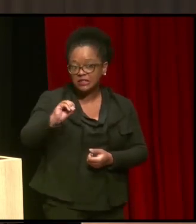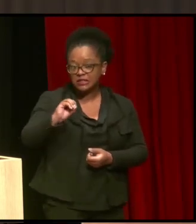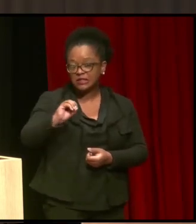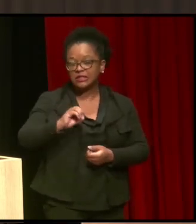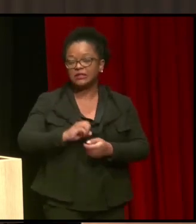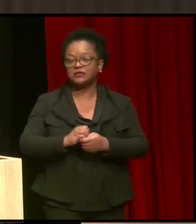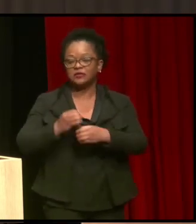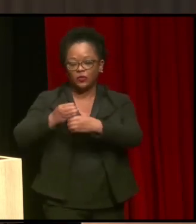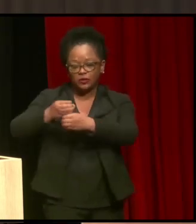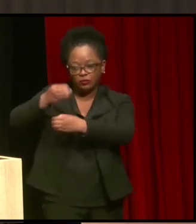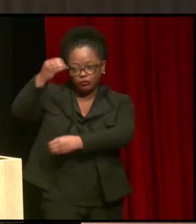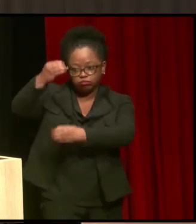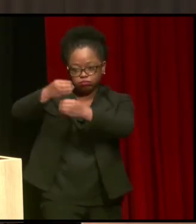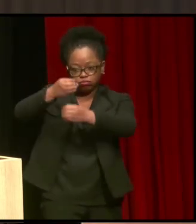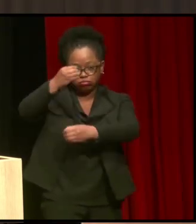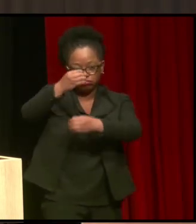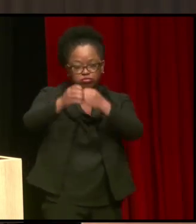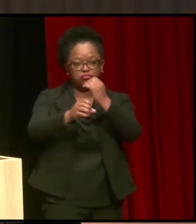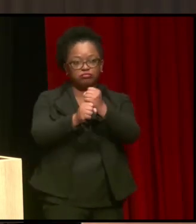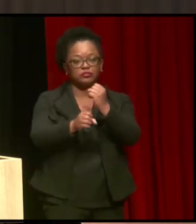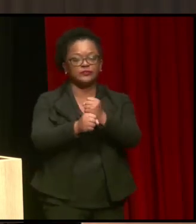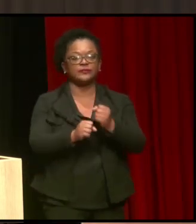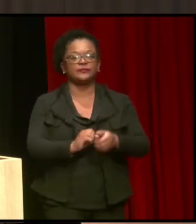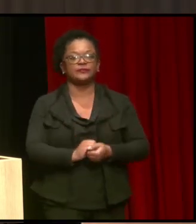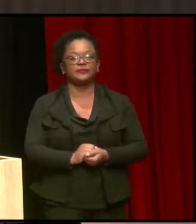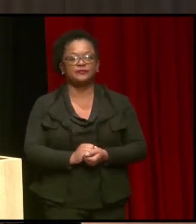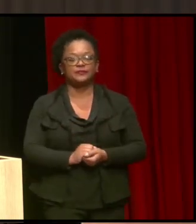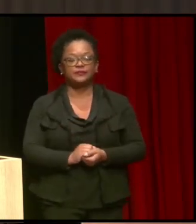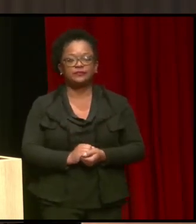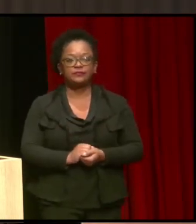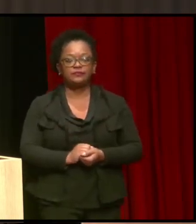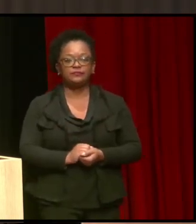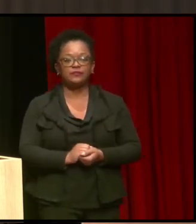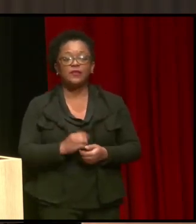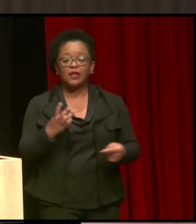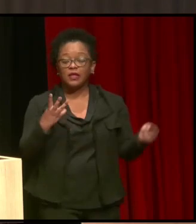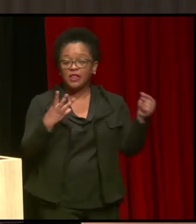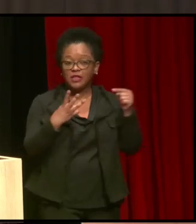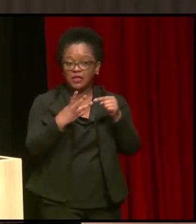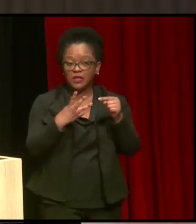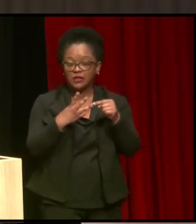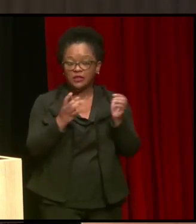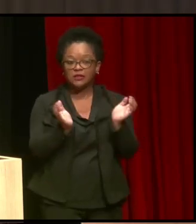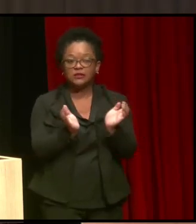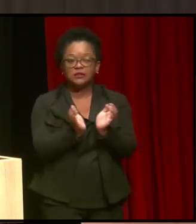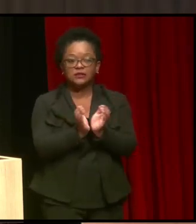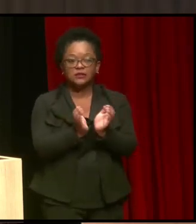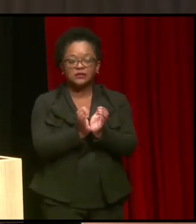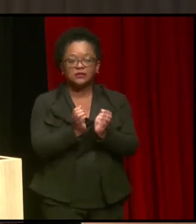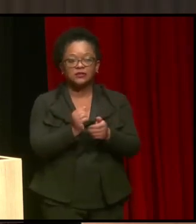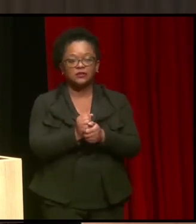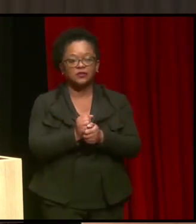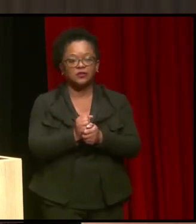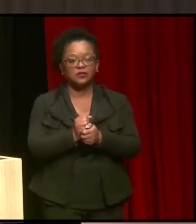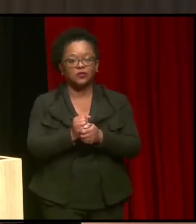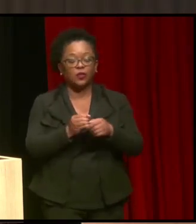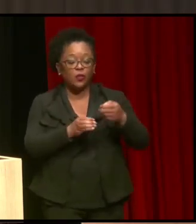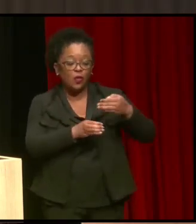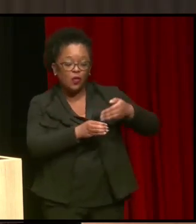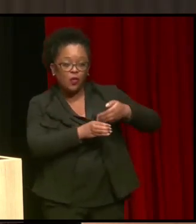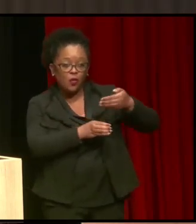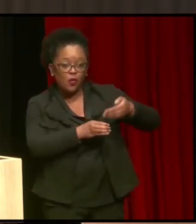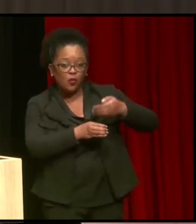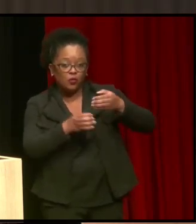dos buracos. Foram lá ganhar o pagamento. A terceira equipe, que era para colocar o poste no buraco, não